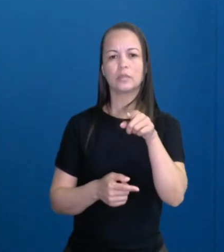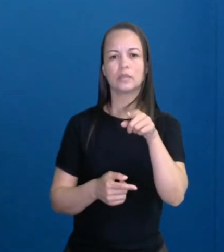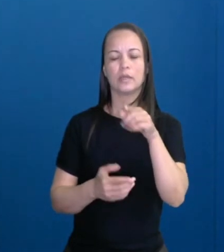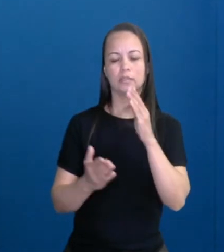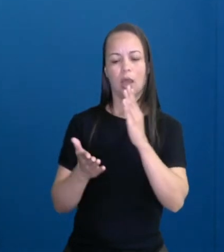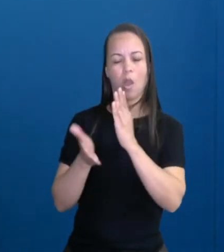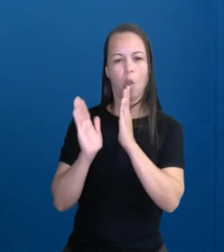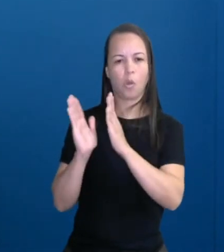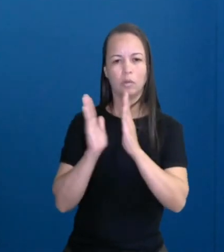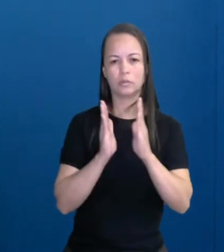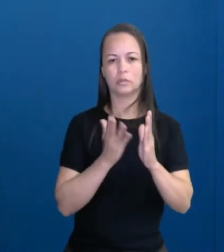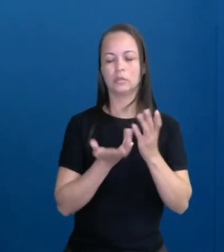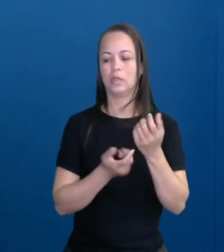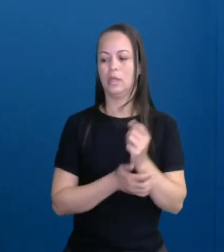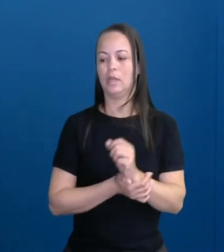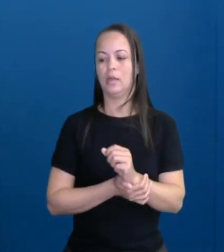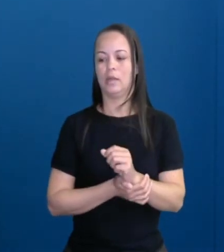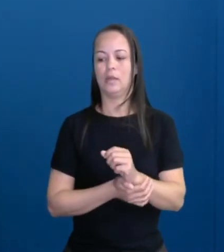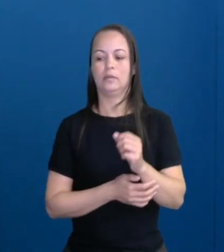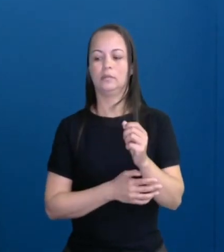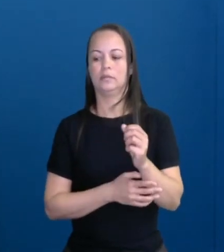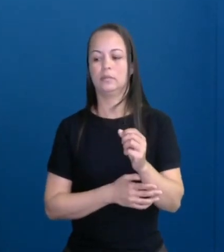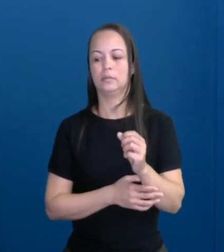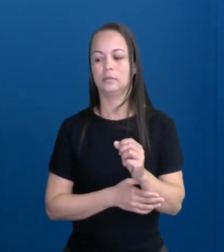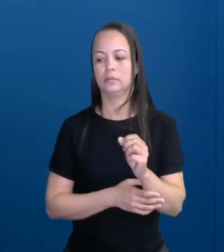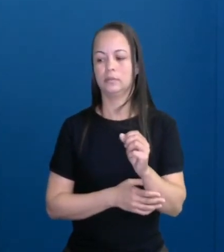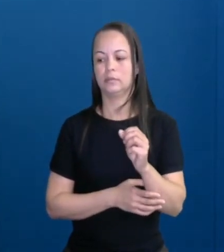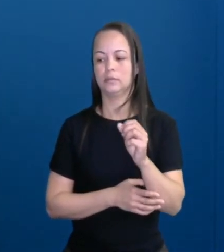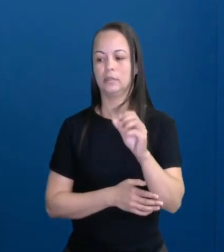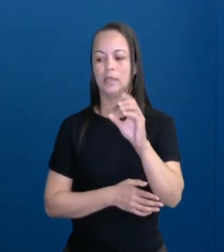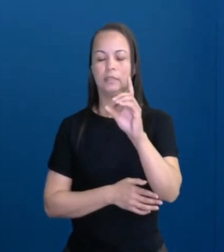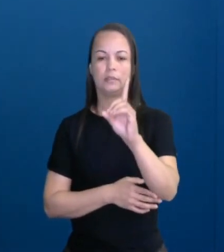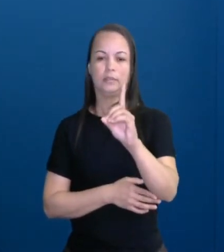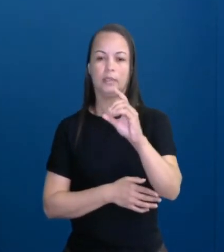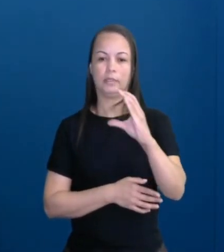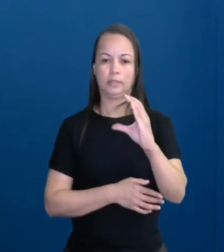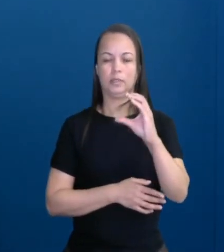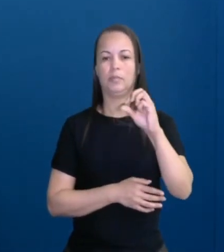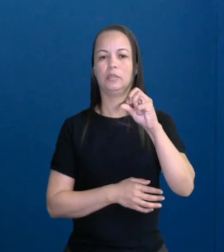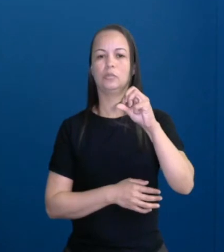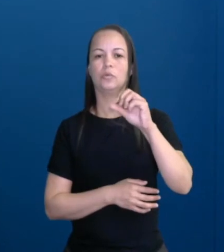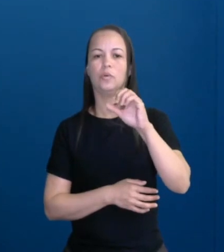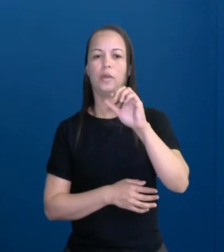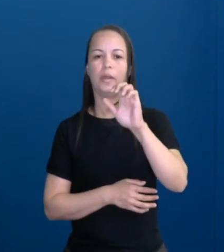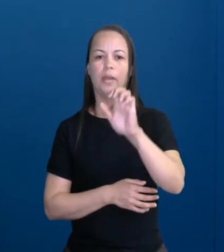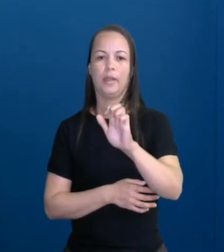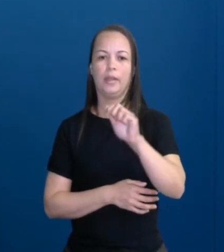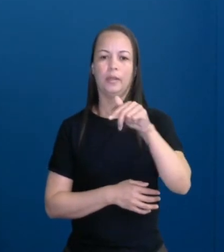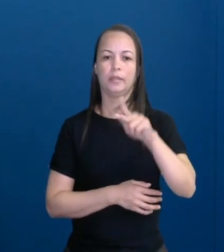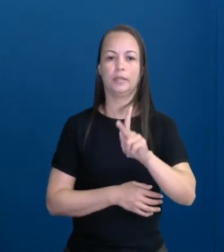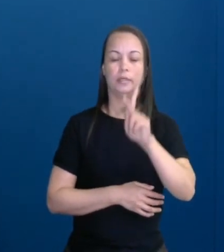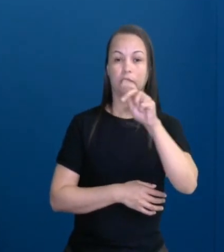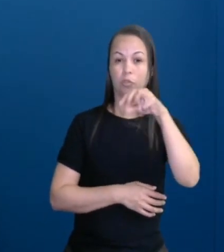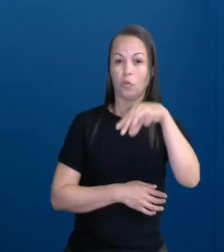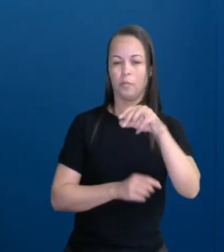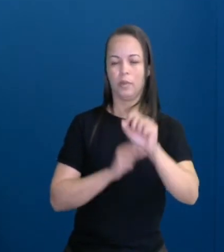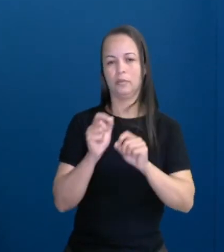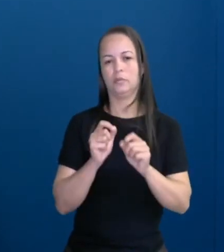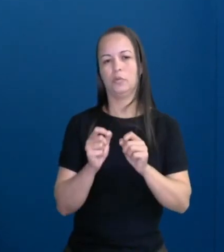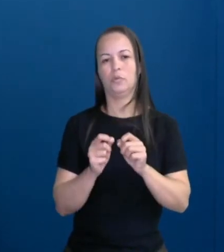centímetro, decímetro, metro, decâmetro, hectômetro, quilômetro. A gente consegue mudar para